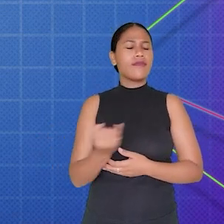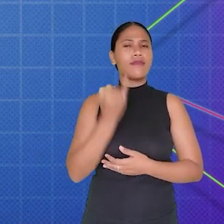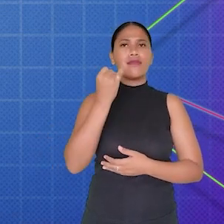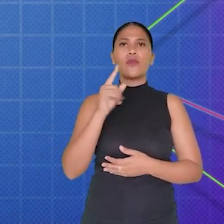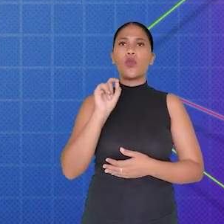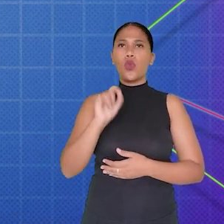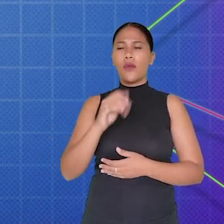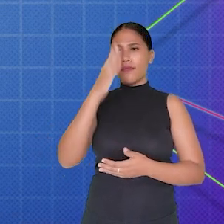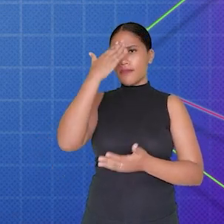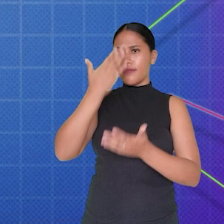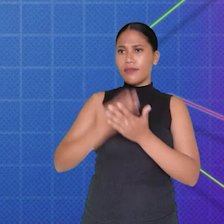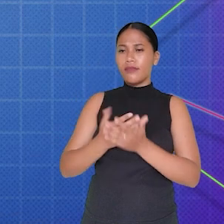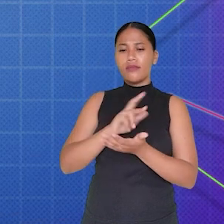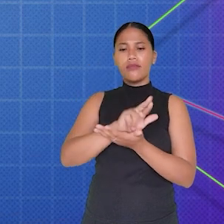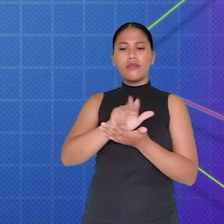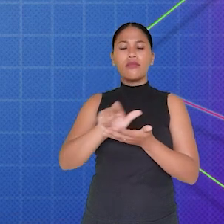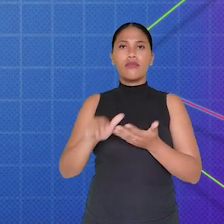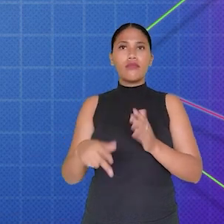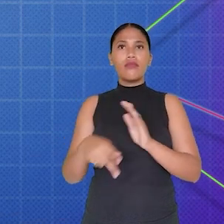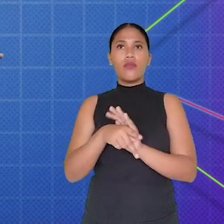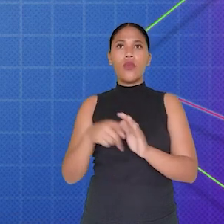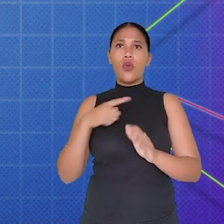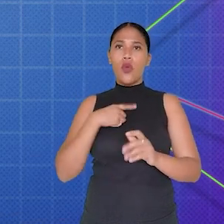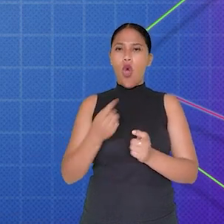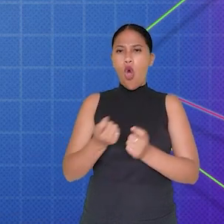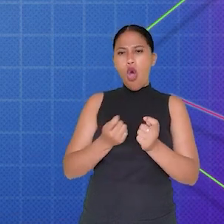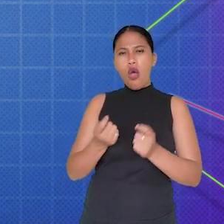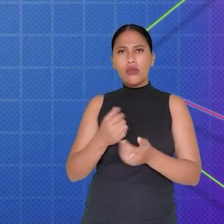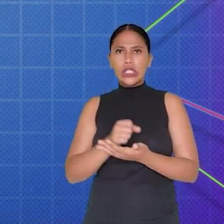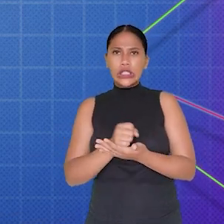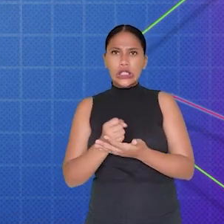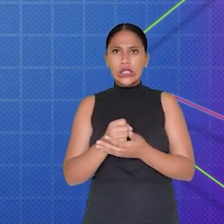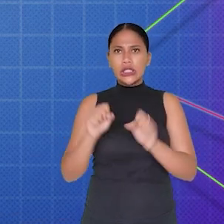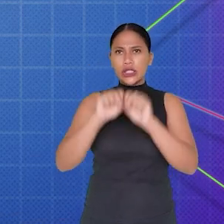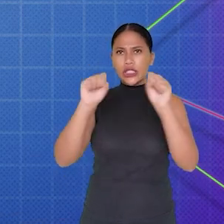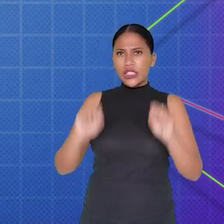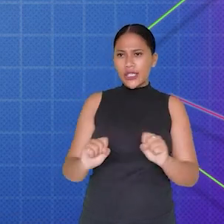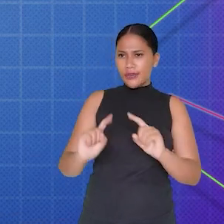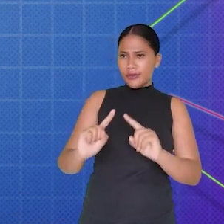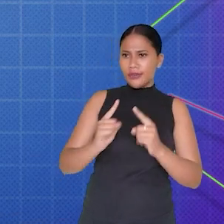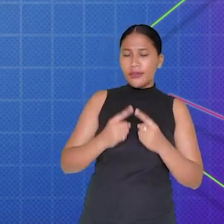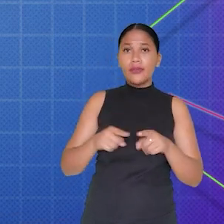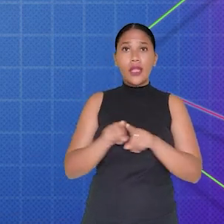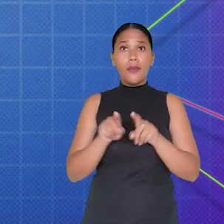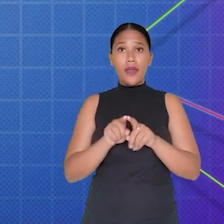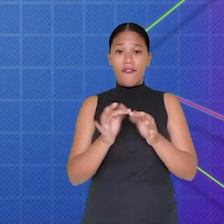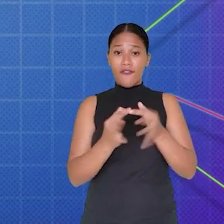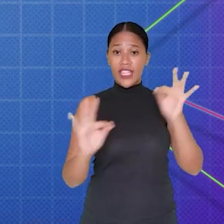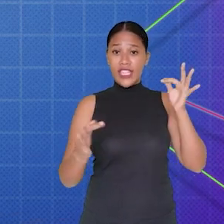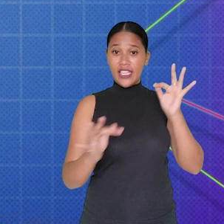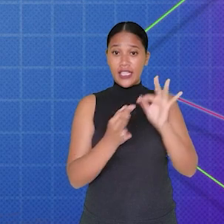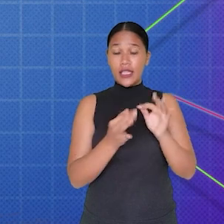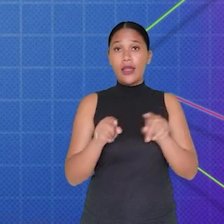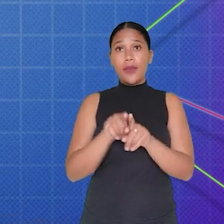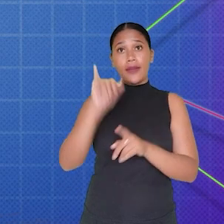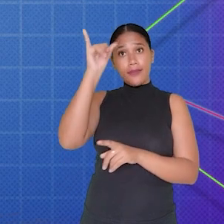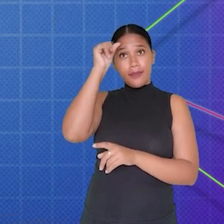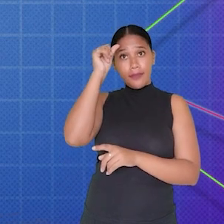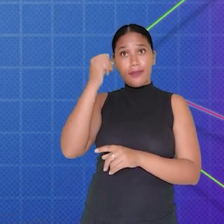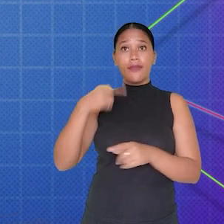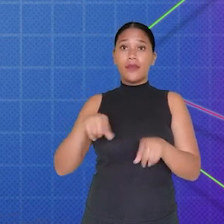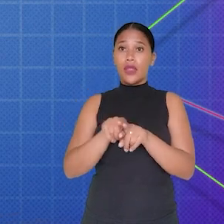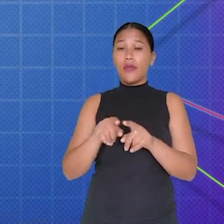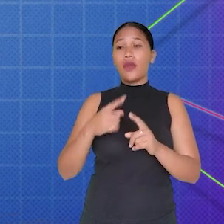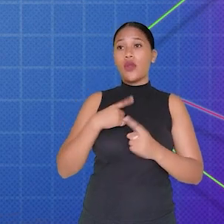GDD, é essencial considerar diversos aspectos, como os controles do jogo, o sistema de combate, a física do jogo,